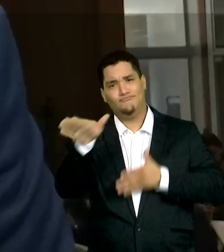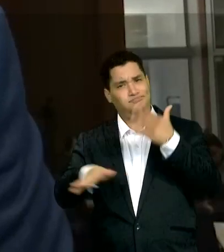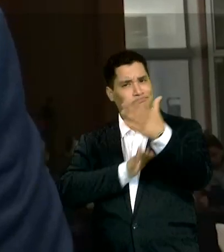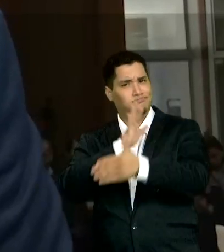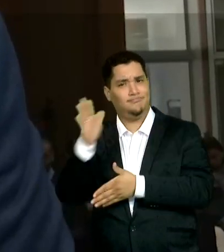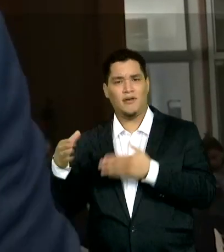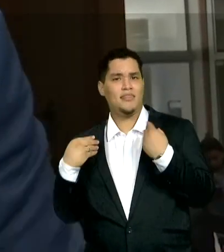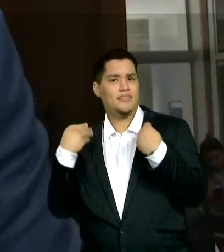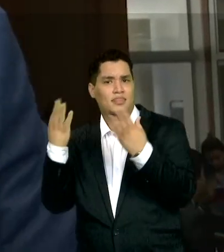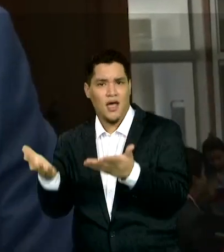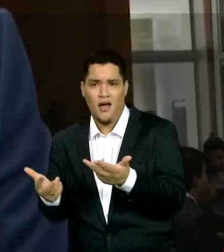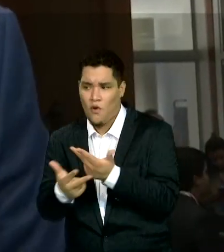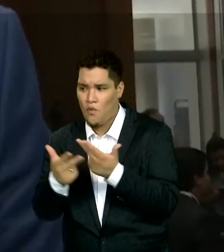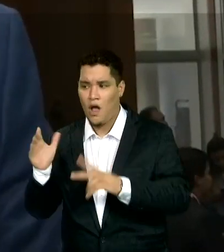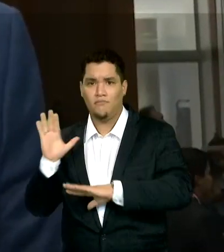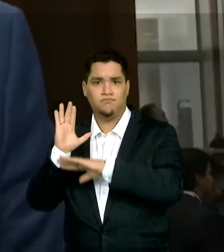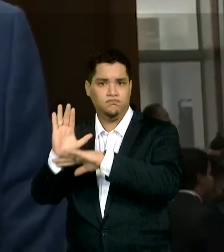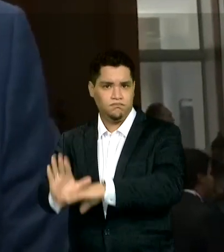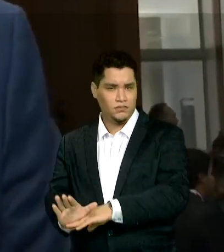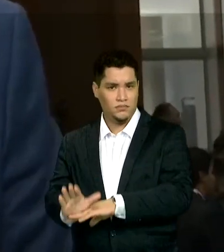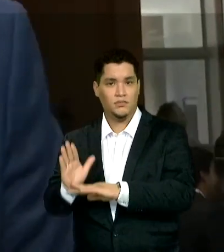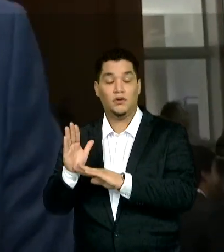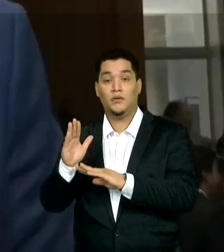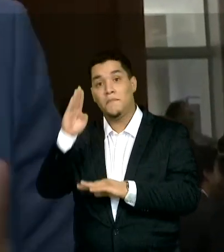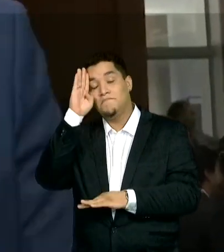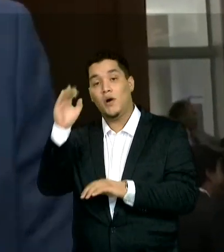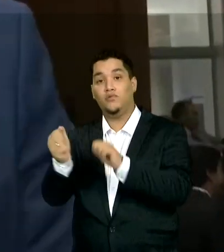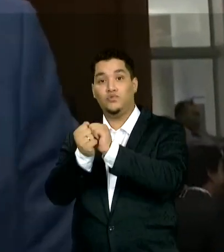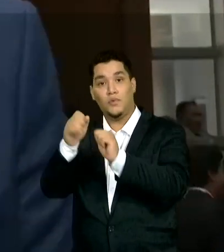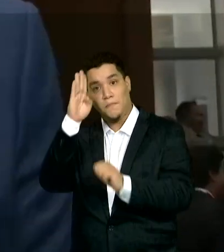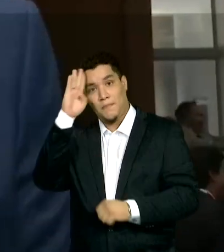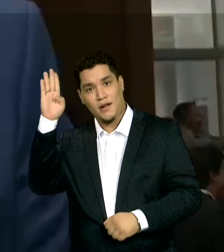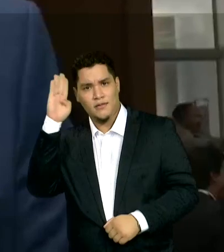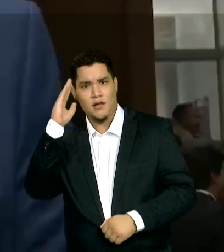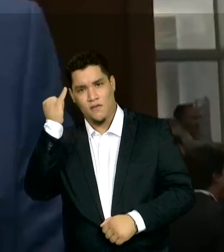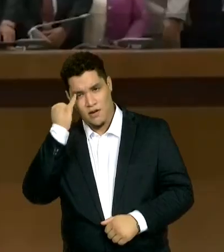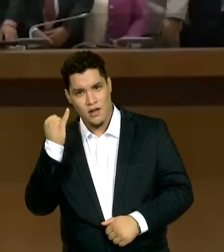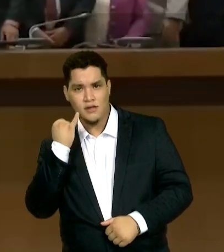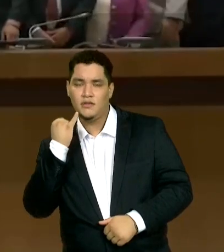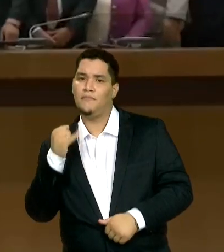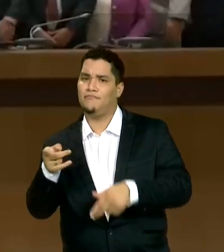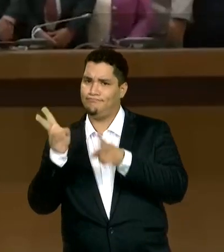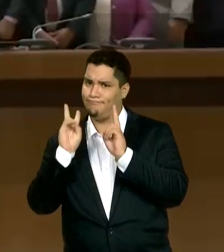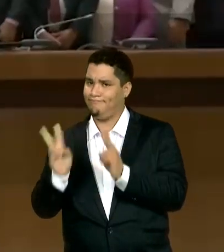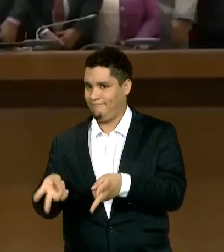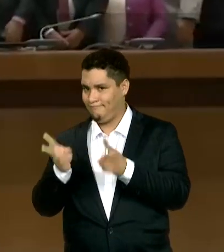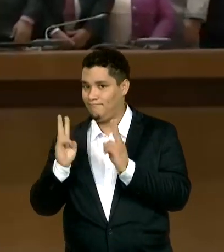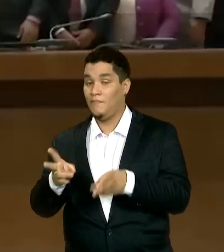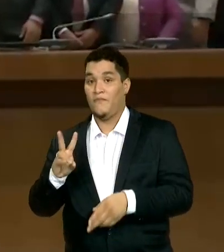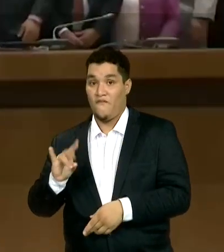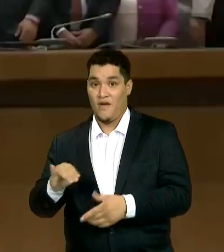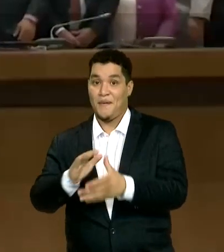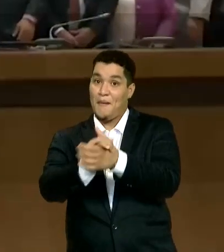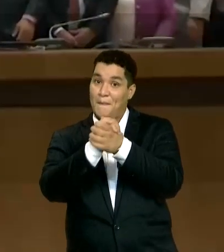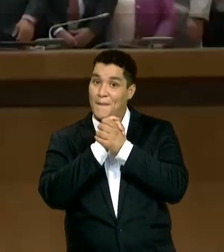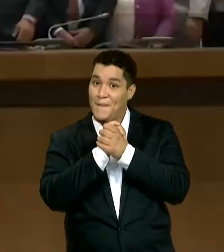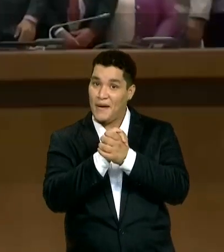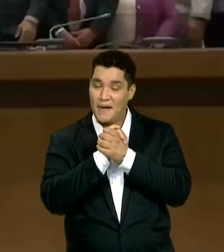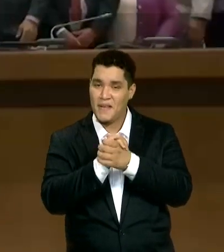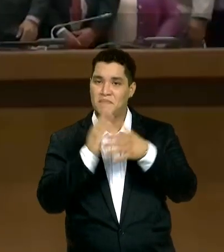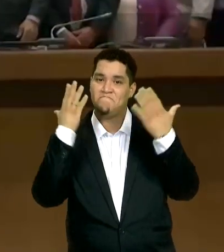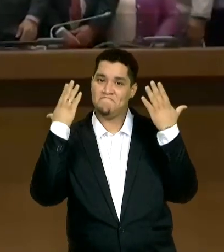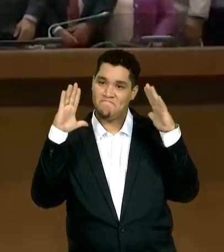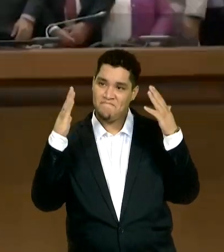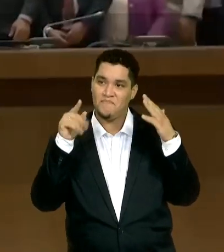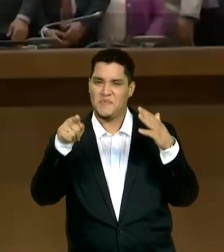do governador Carlos Brandão, da presidente Iracema, tenho certeza que vai continuar reforçando essa parceria. Parabéns, André Fufuca, você merece a